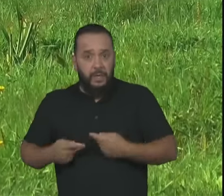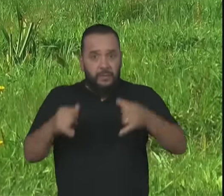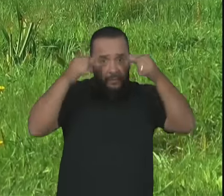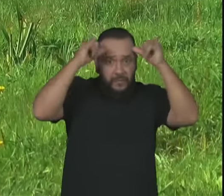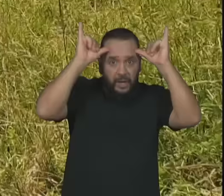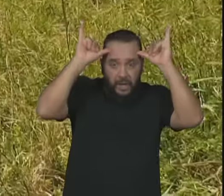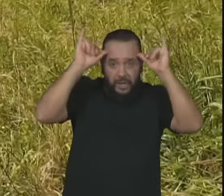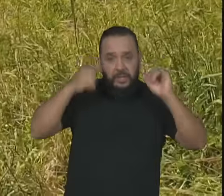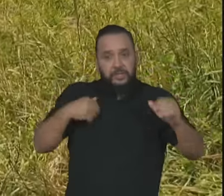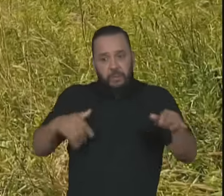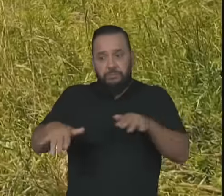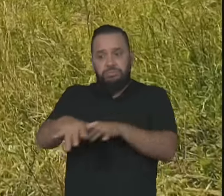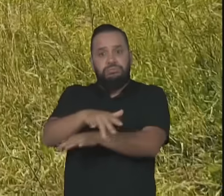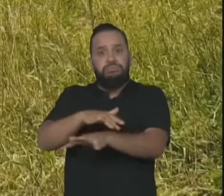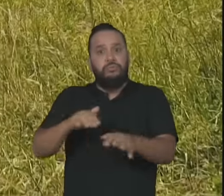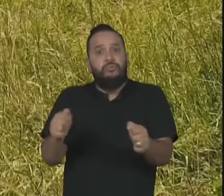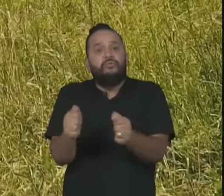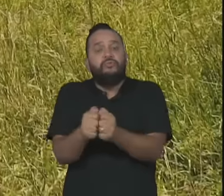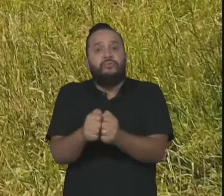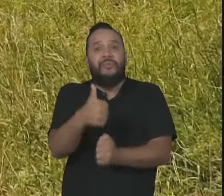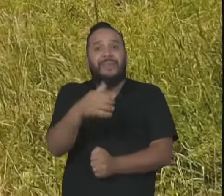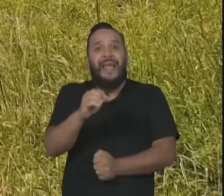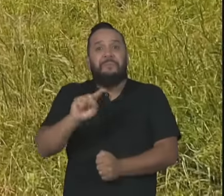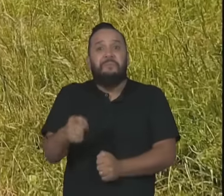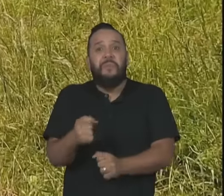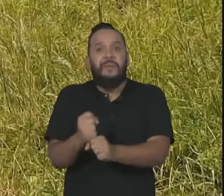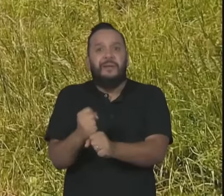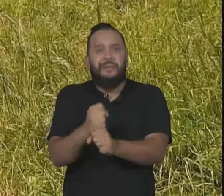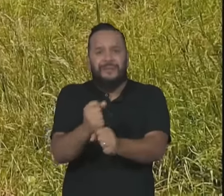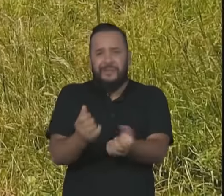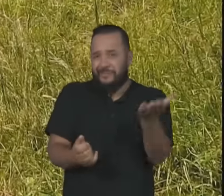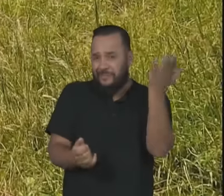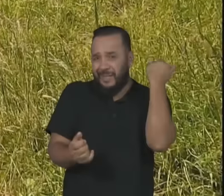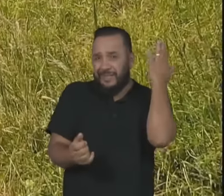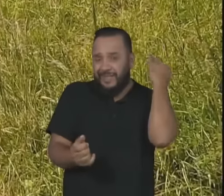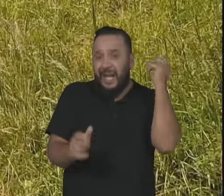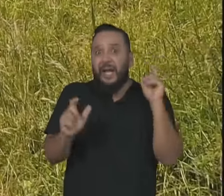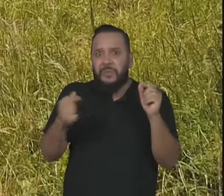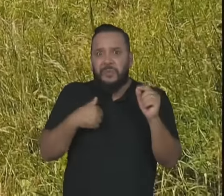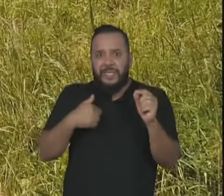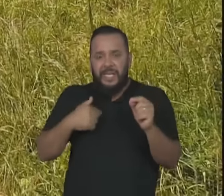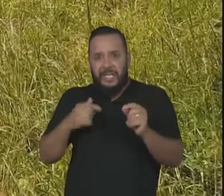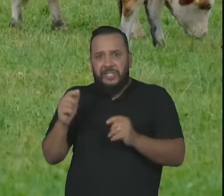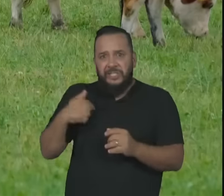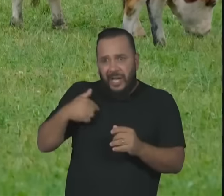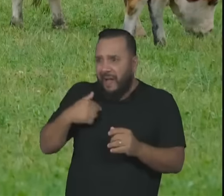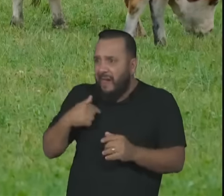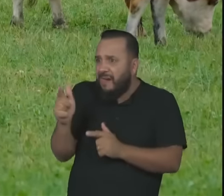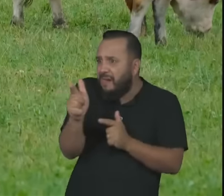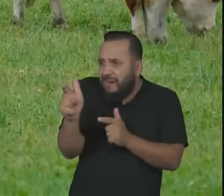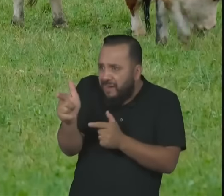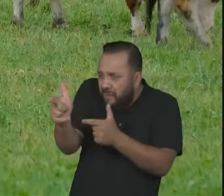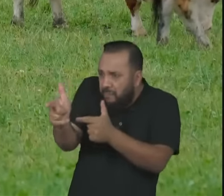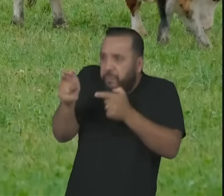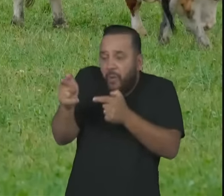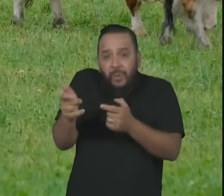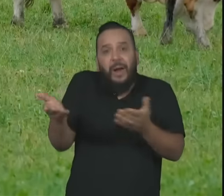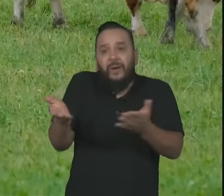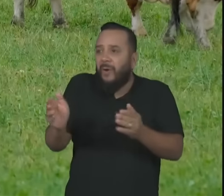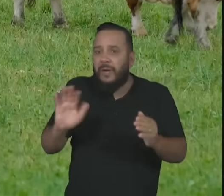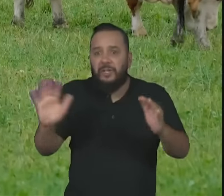mil anos. No passado, o gado selvagem, que antes era caçado, foi domesticado. Ao longo dos anos, se